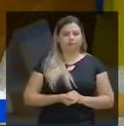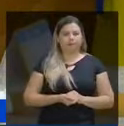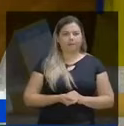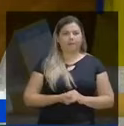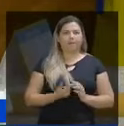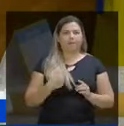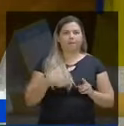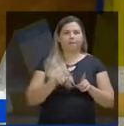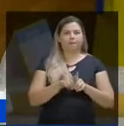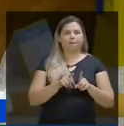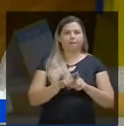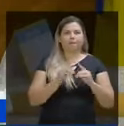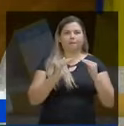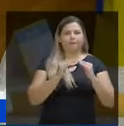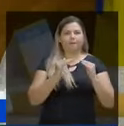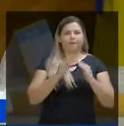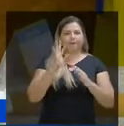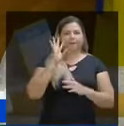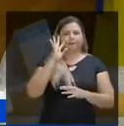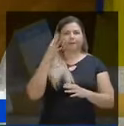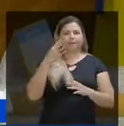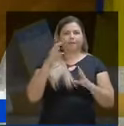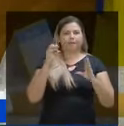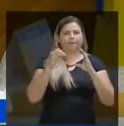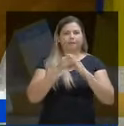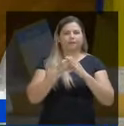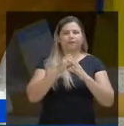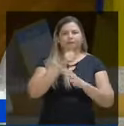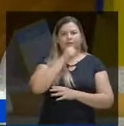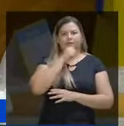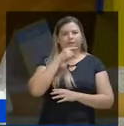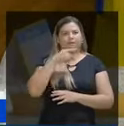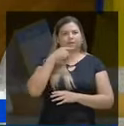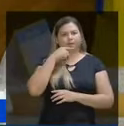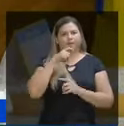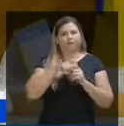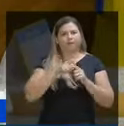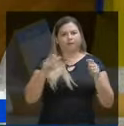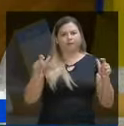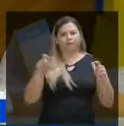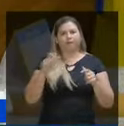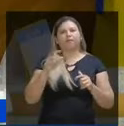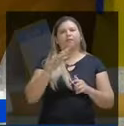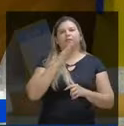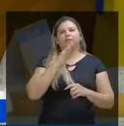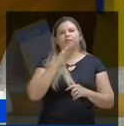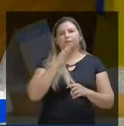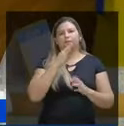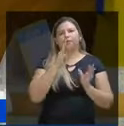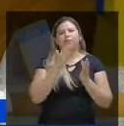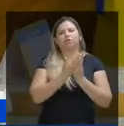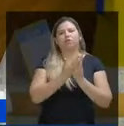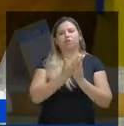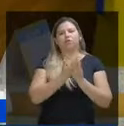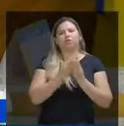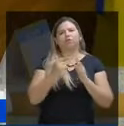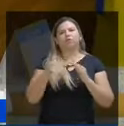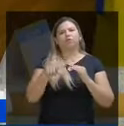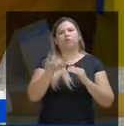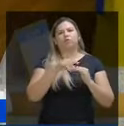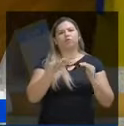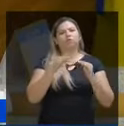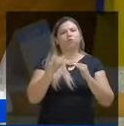Eu também acompanho. Decisão, Tribunal Regional Eleitoral do Amapá, por unanimidade, conheceu do recurso e no mérito